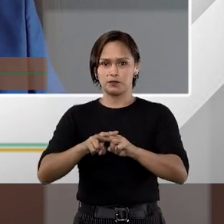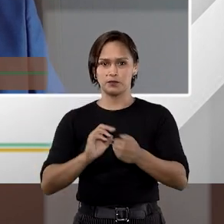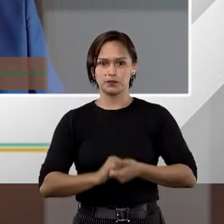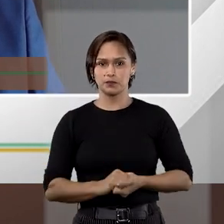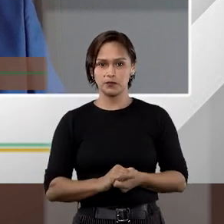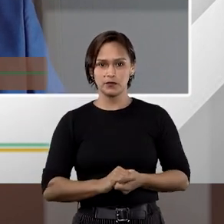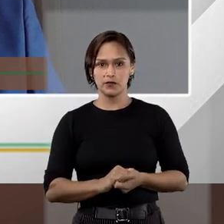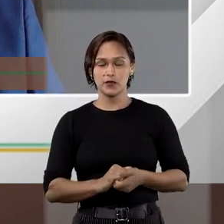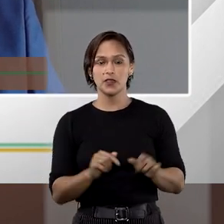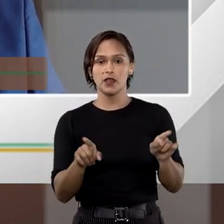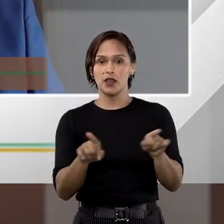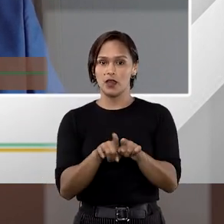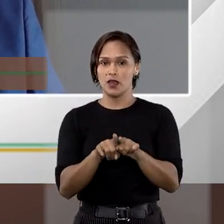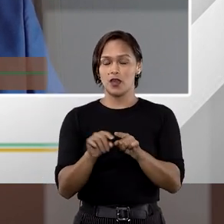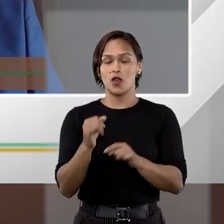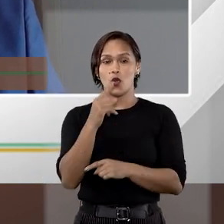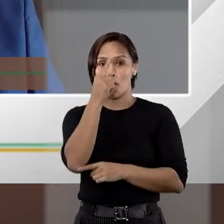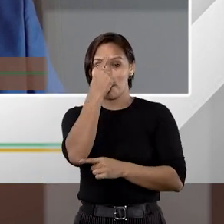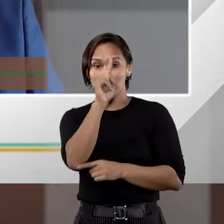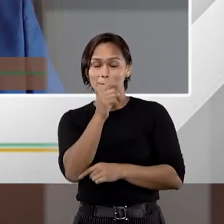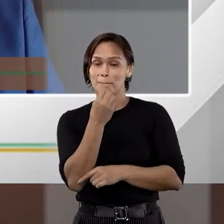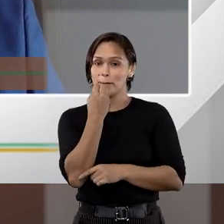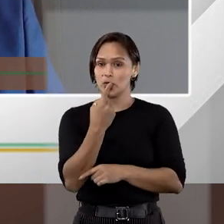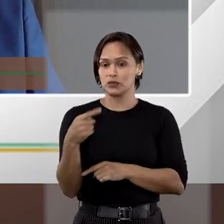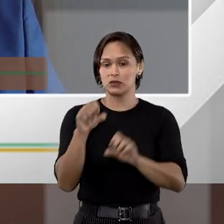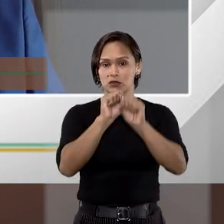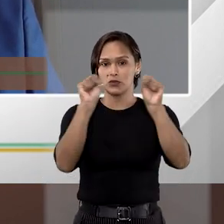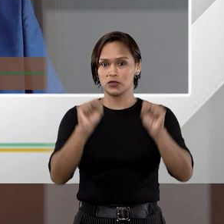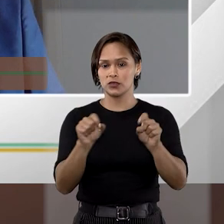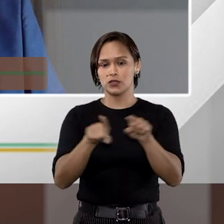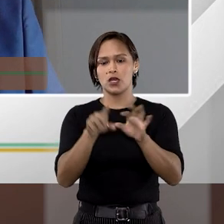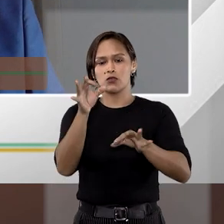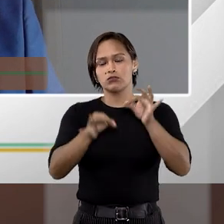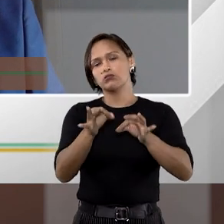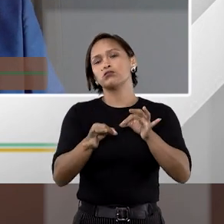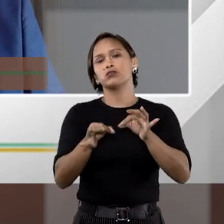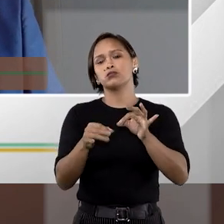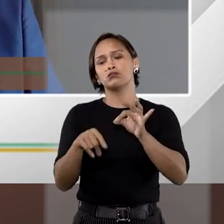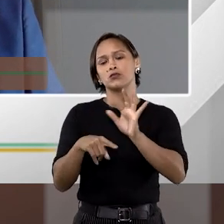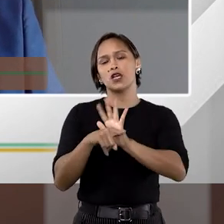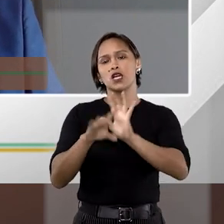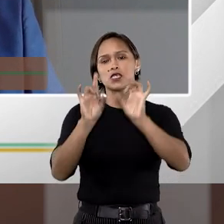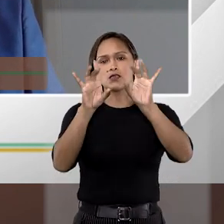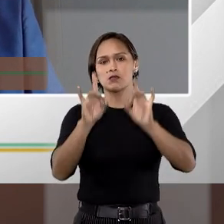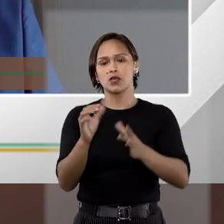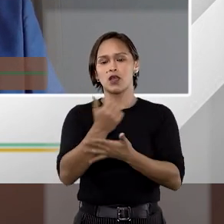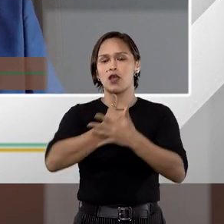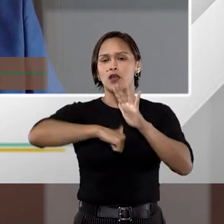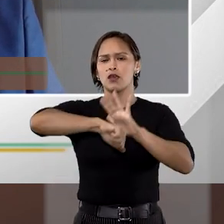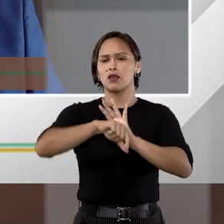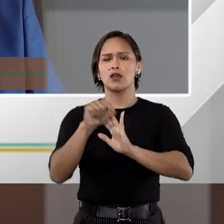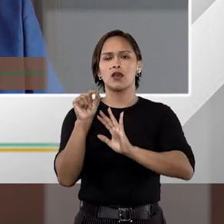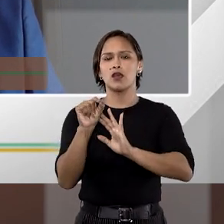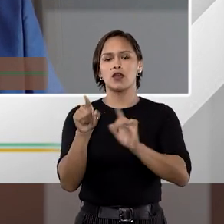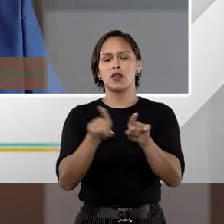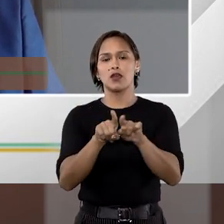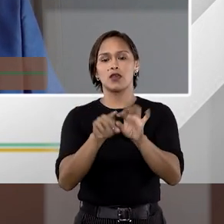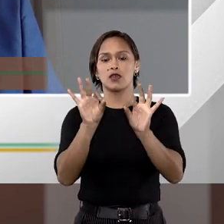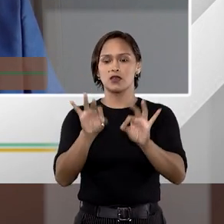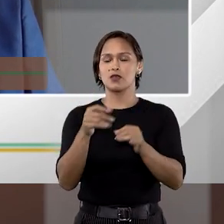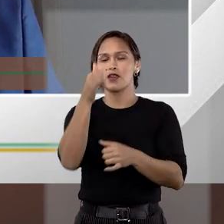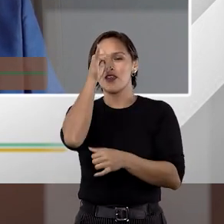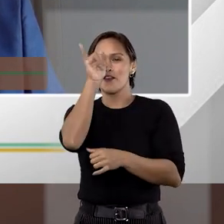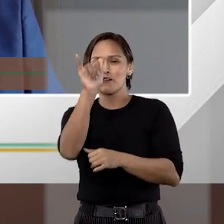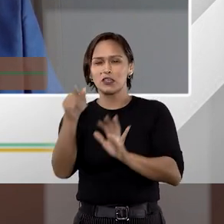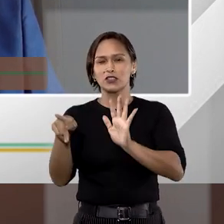Mauro Aliás o o ideal desse do sistema dos juizados especiais criminais é o